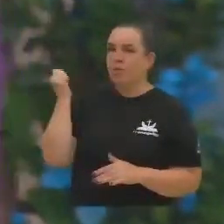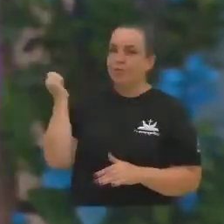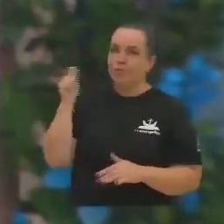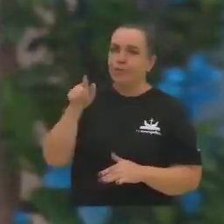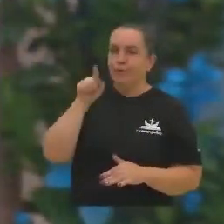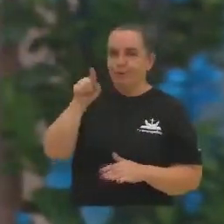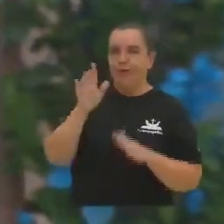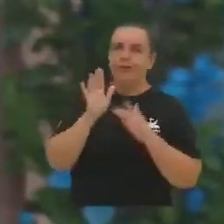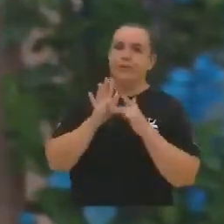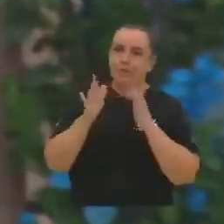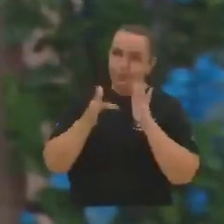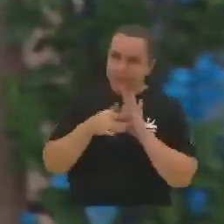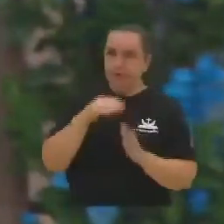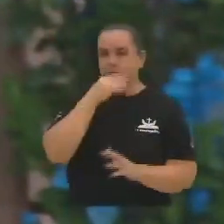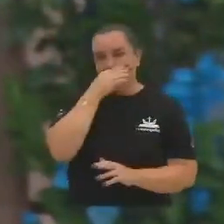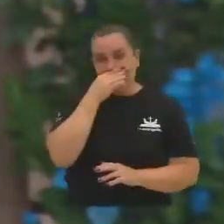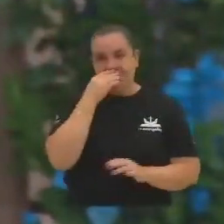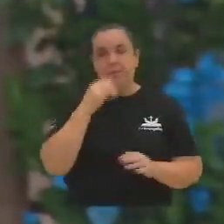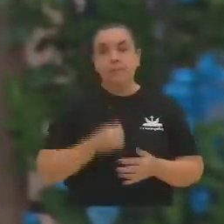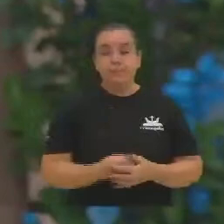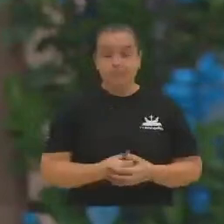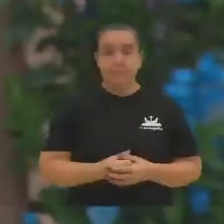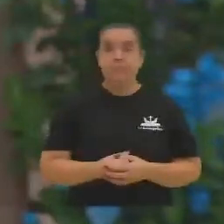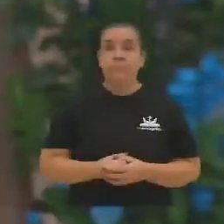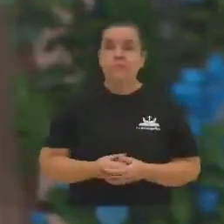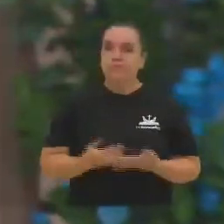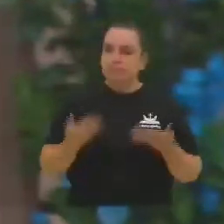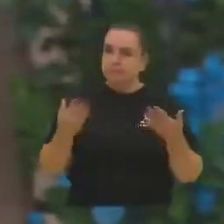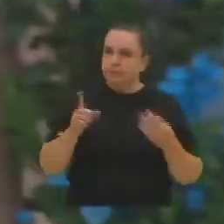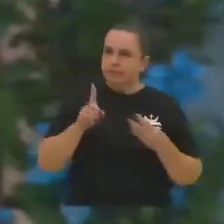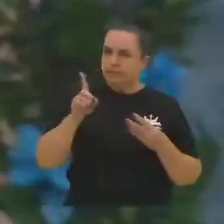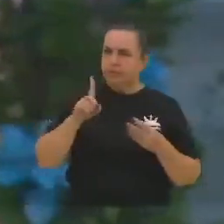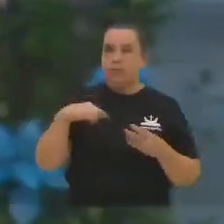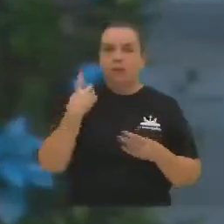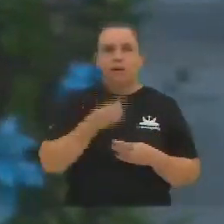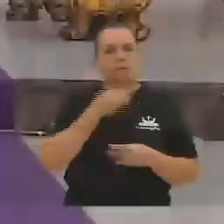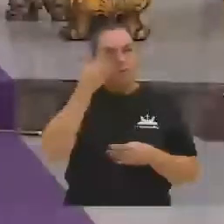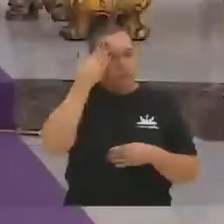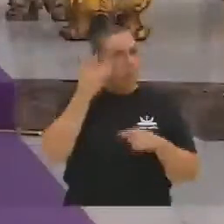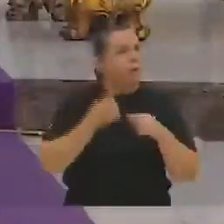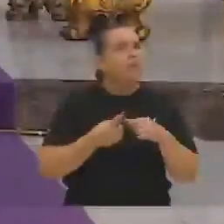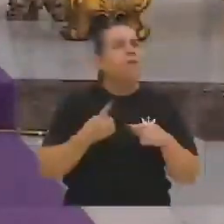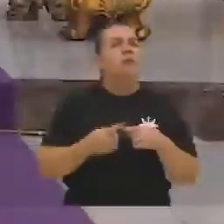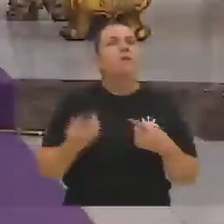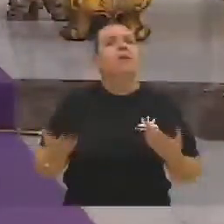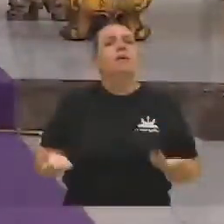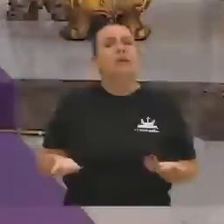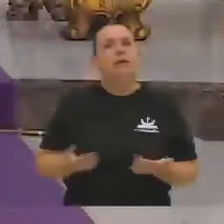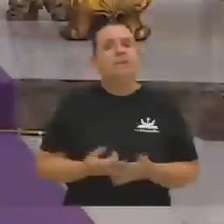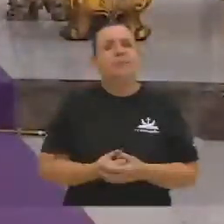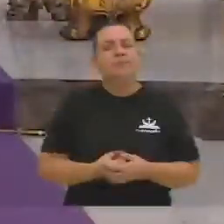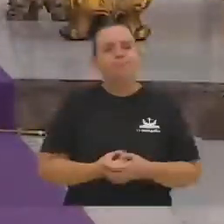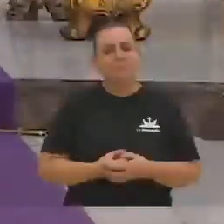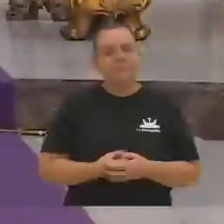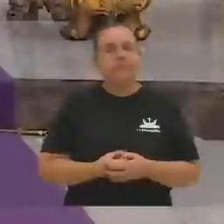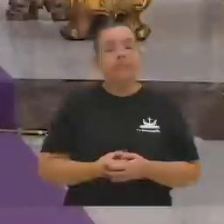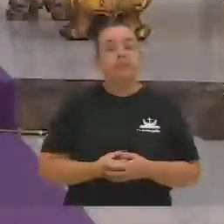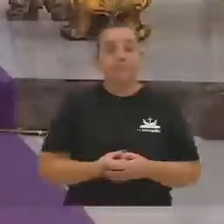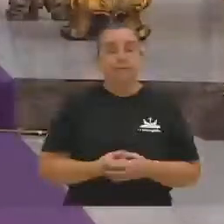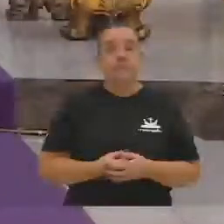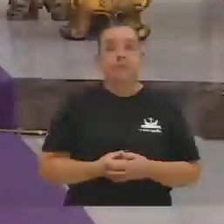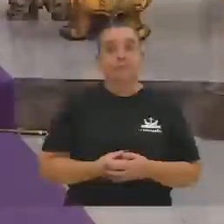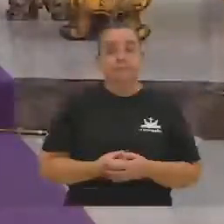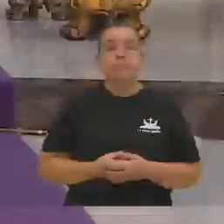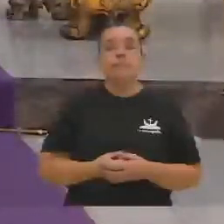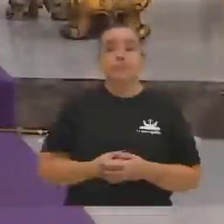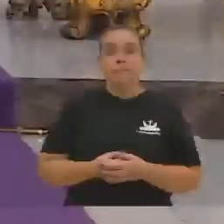condições do que o Filho de Deus, e aquilo ali nós sabemos por que foi. O Evangelho de São Mateus